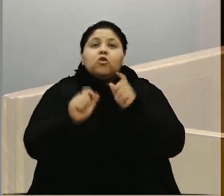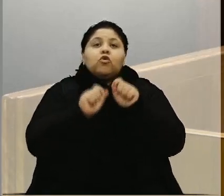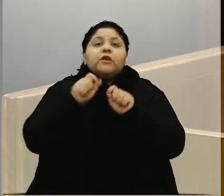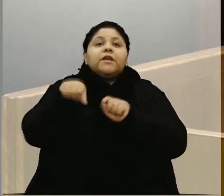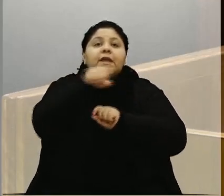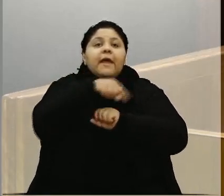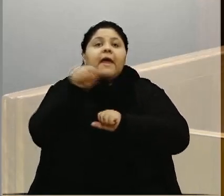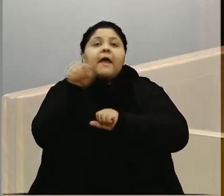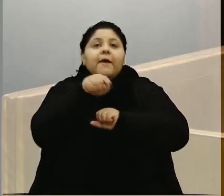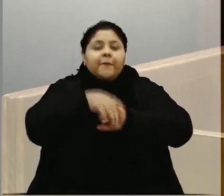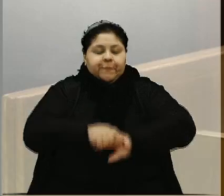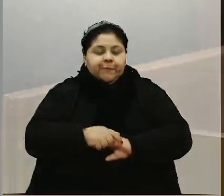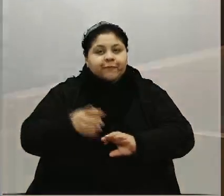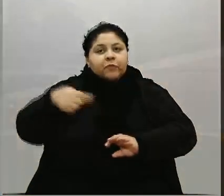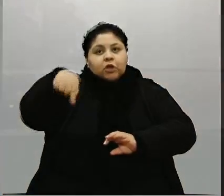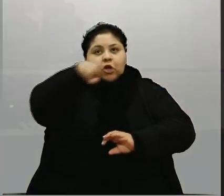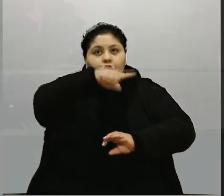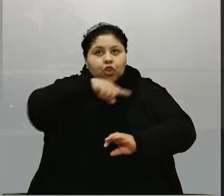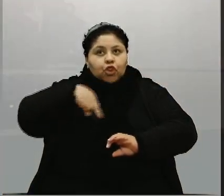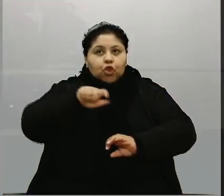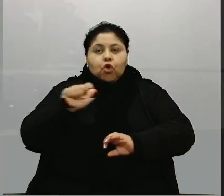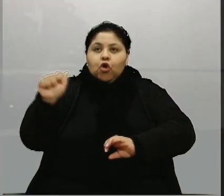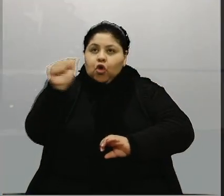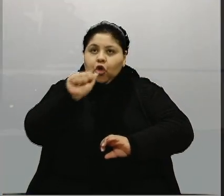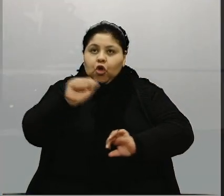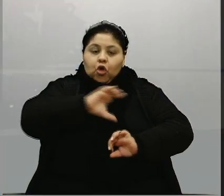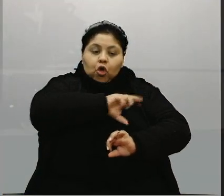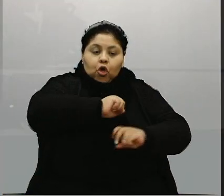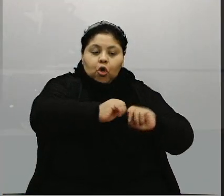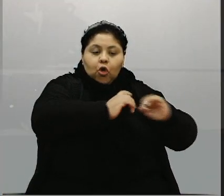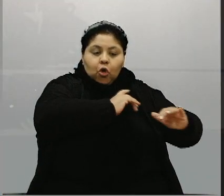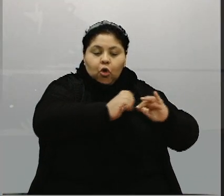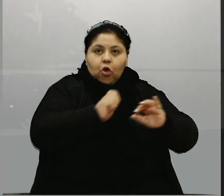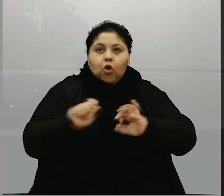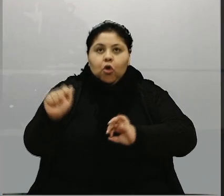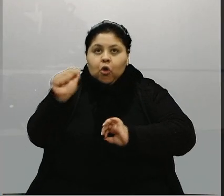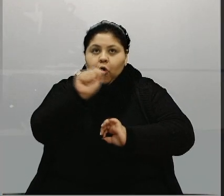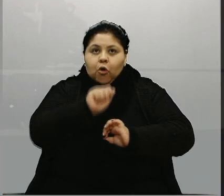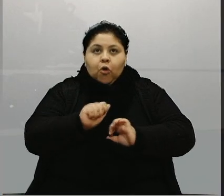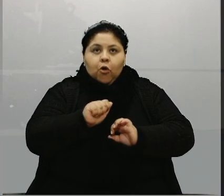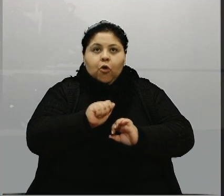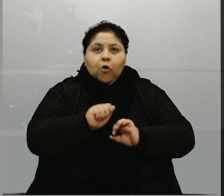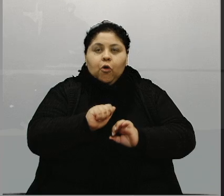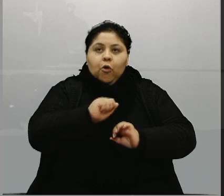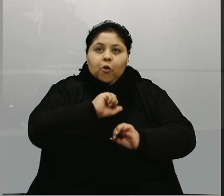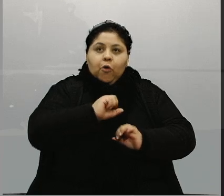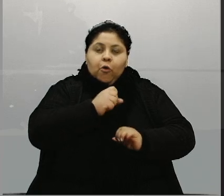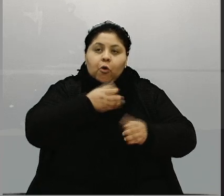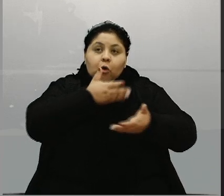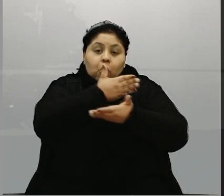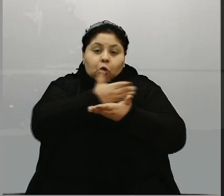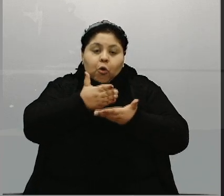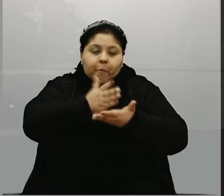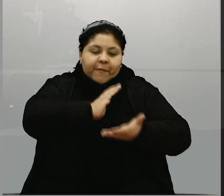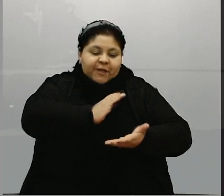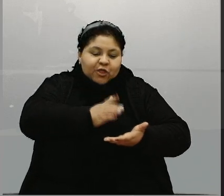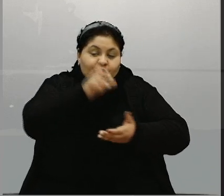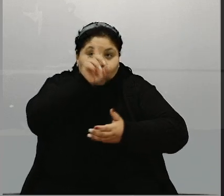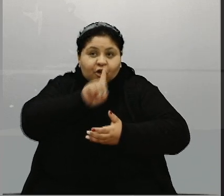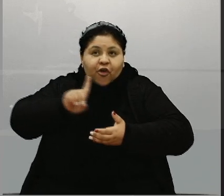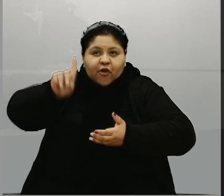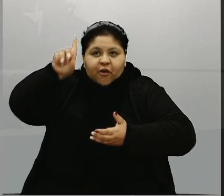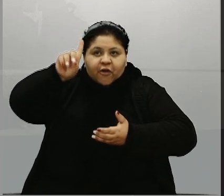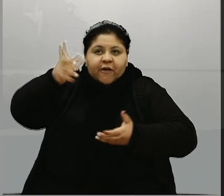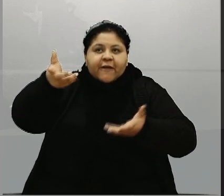somos. Nós, Associação em Movimento, nós somos uma associação cristã, nascida no coração de Deus, que busca, de